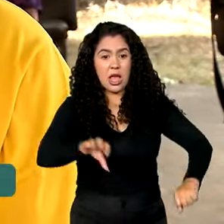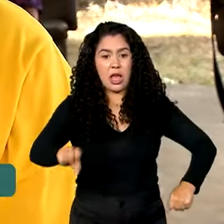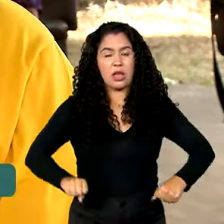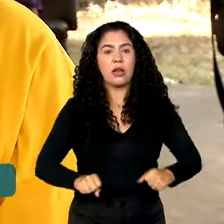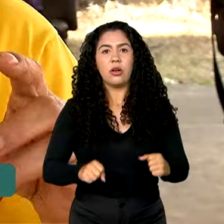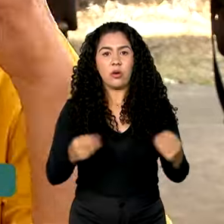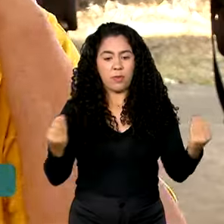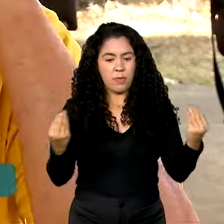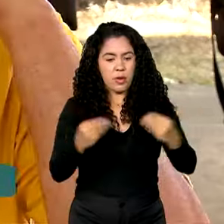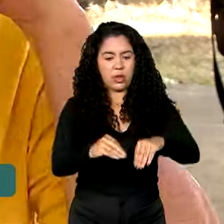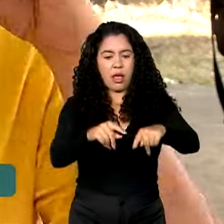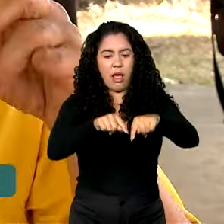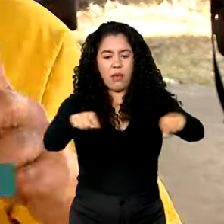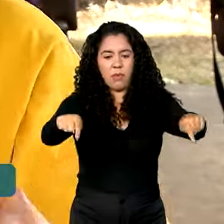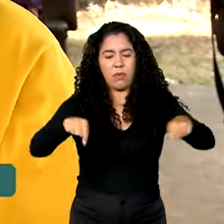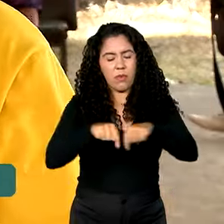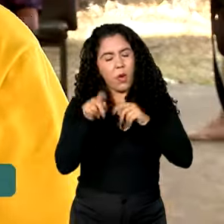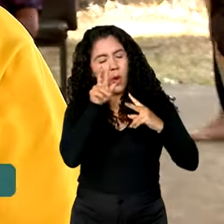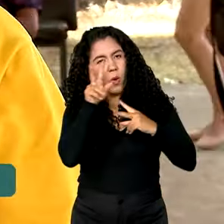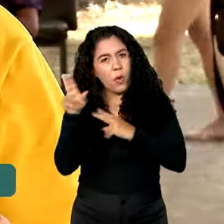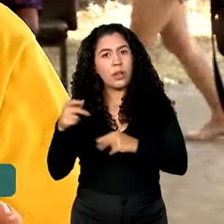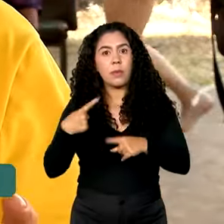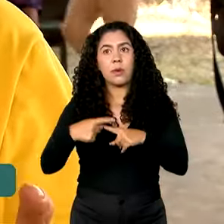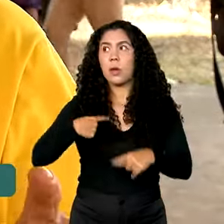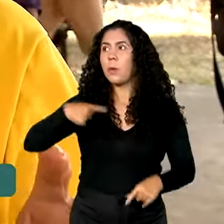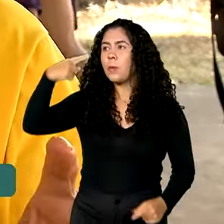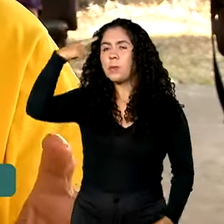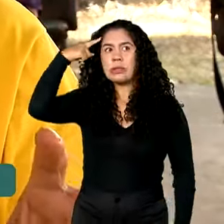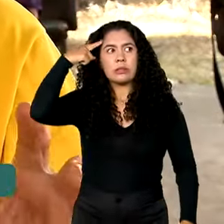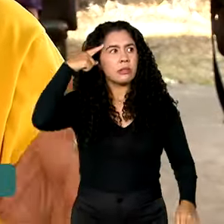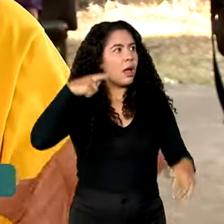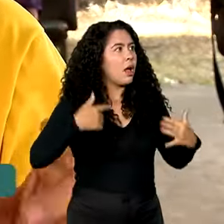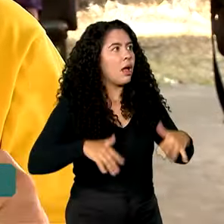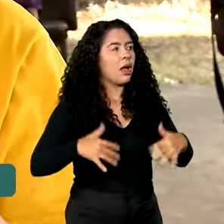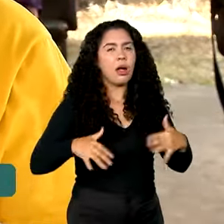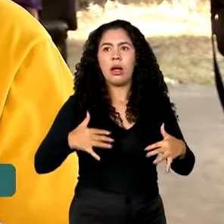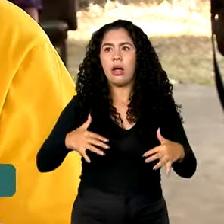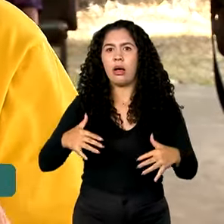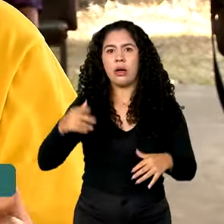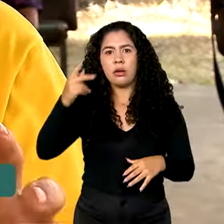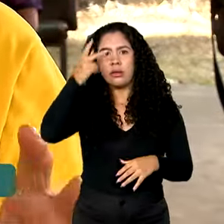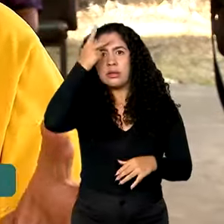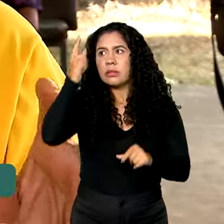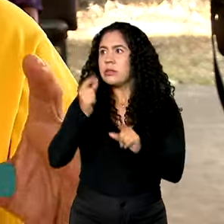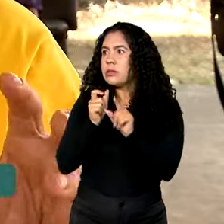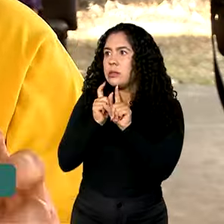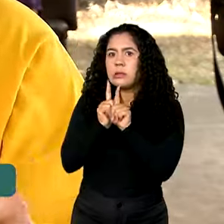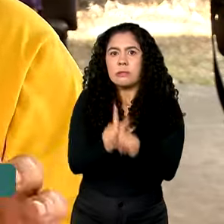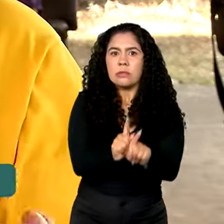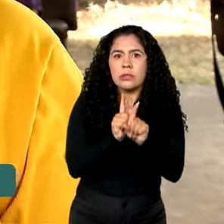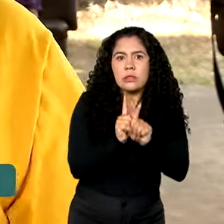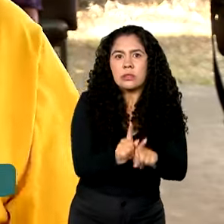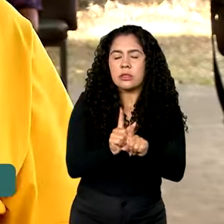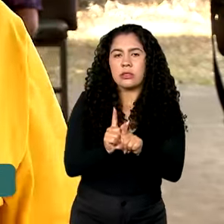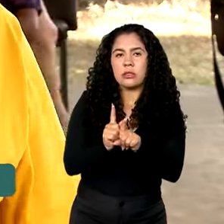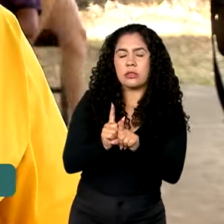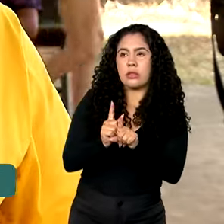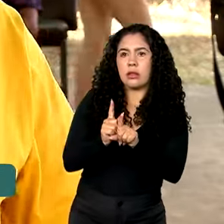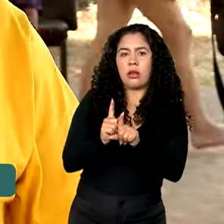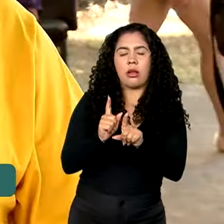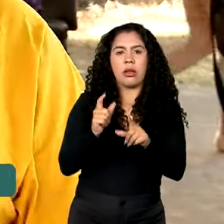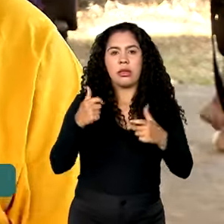meu quarto, porque eu achava que alguém vinha, aquela mania de perseguição, alguém vinha me atacar e eu